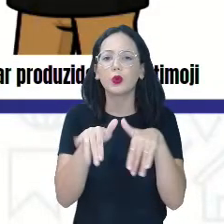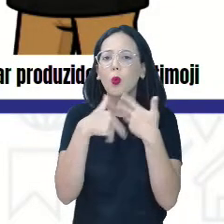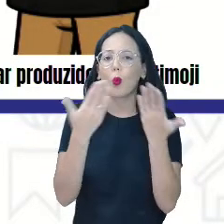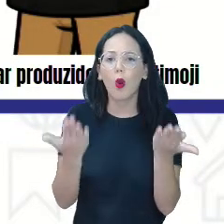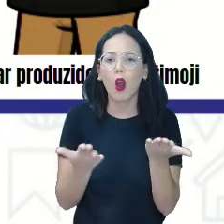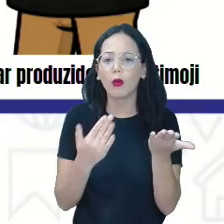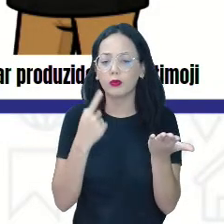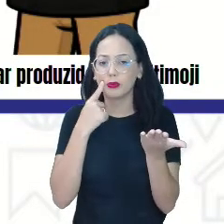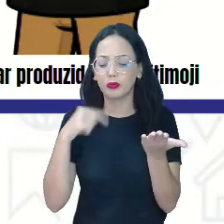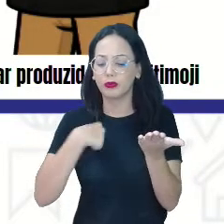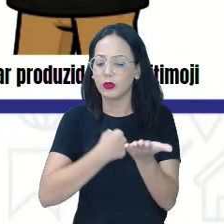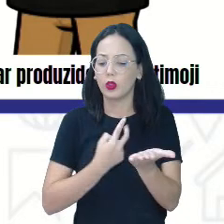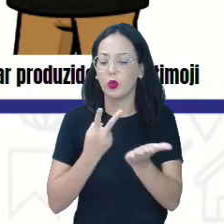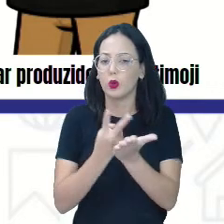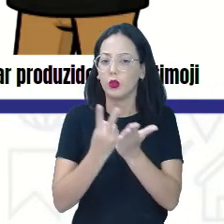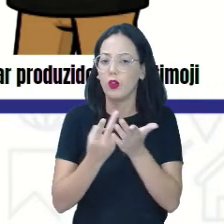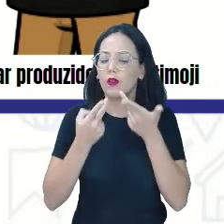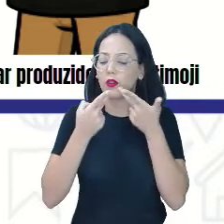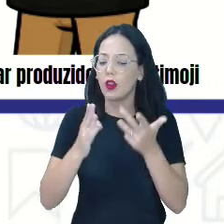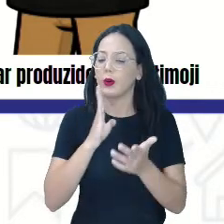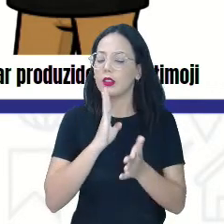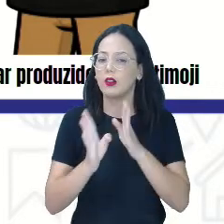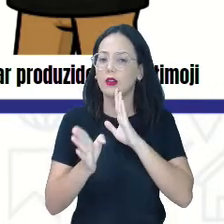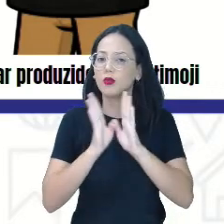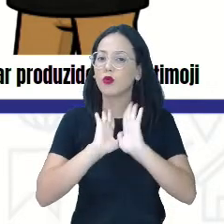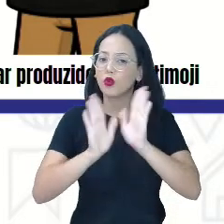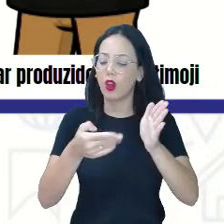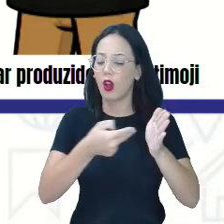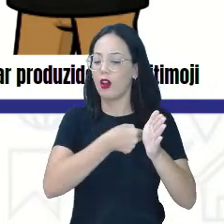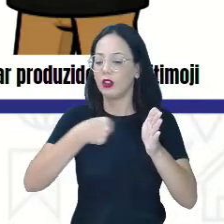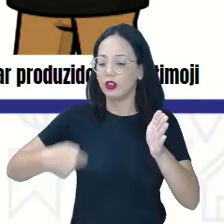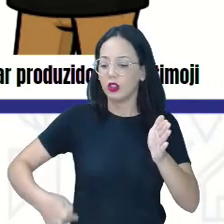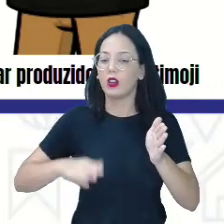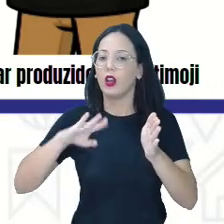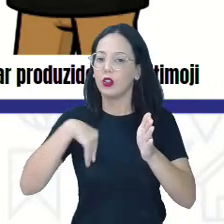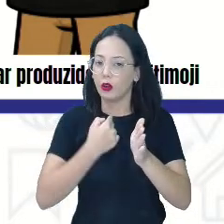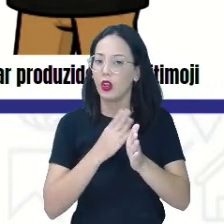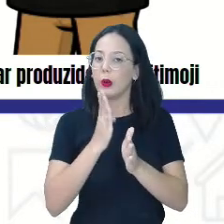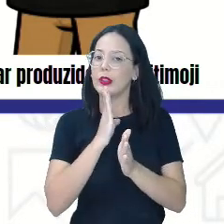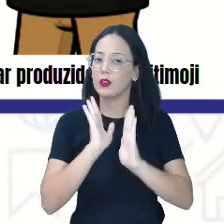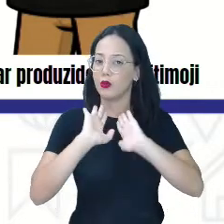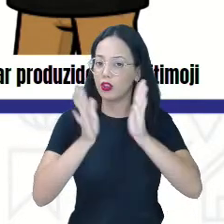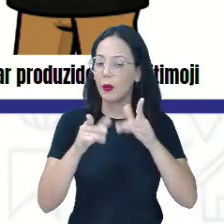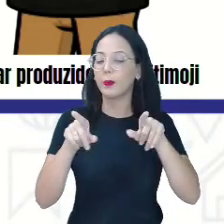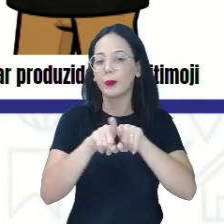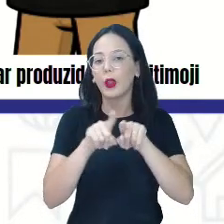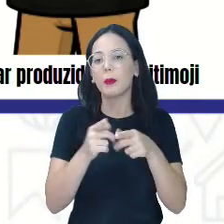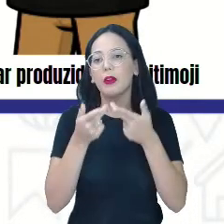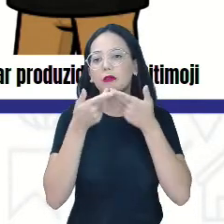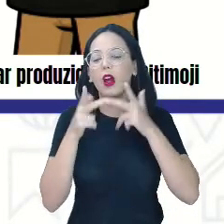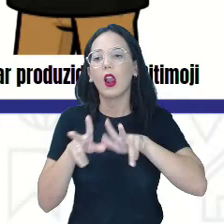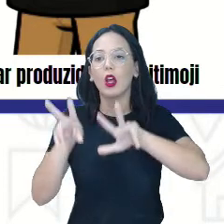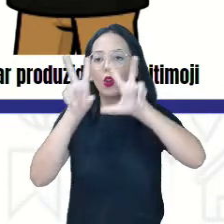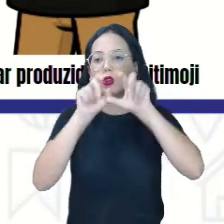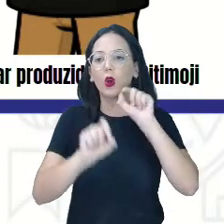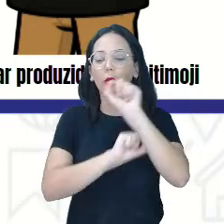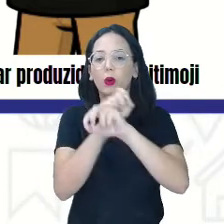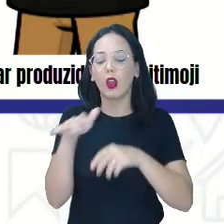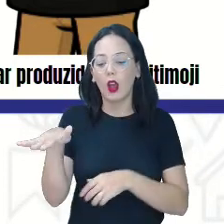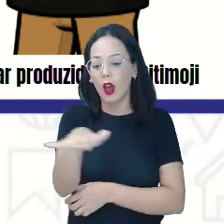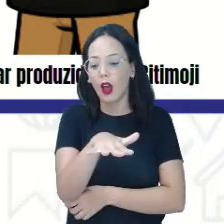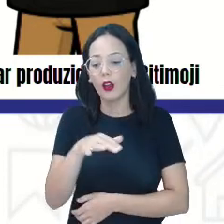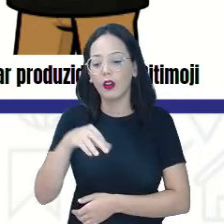a gente vai continuar aqui reconhecendo, né, a China antiga e vamos falar um pouco sobre a região